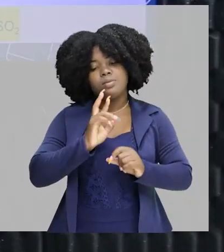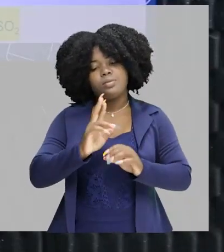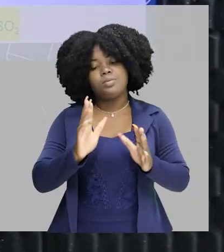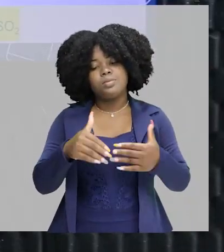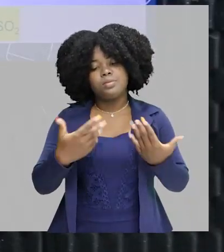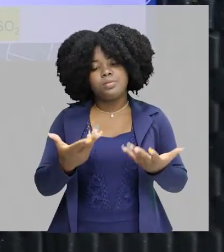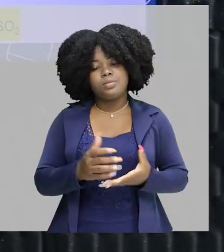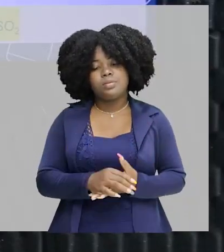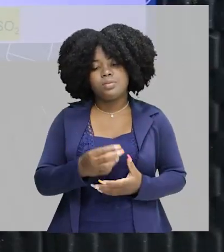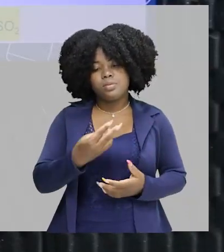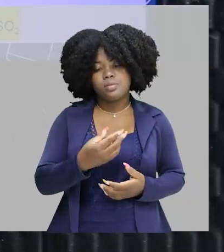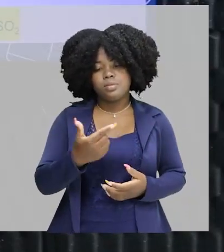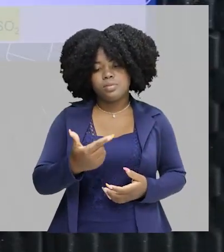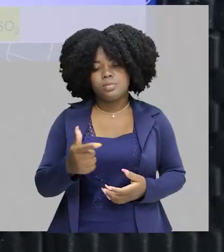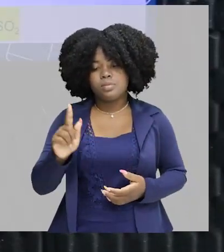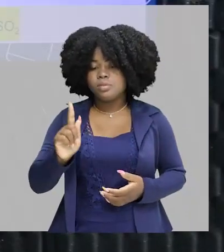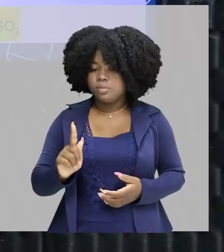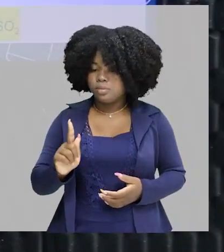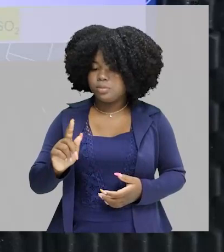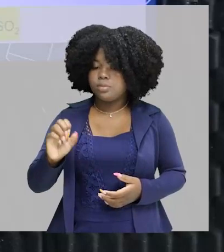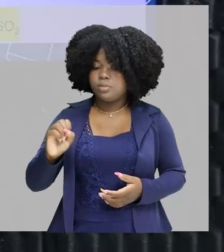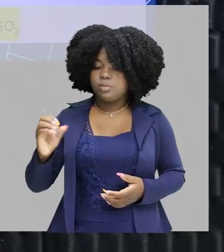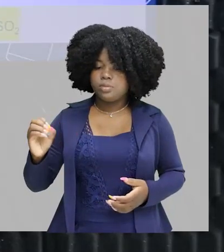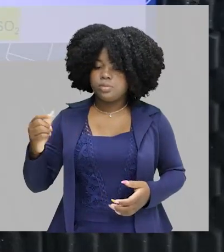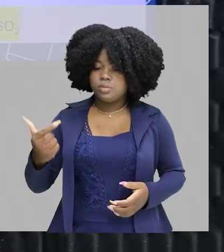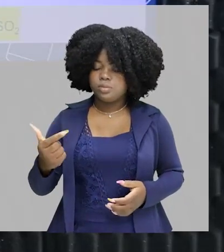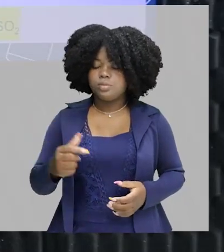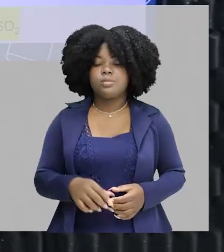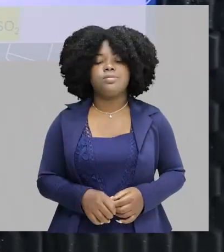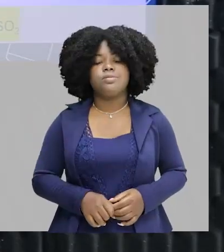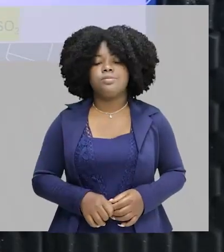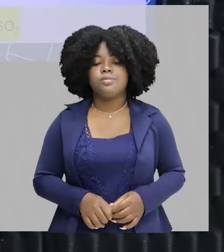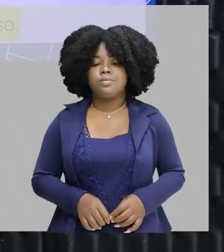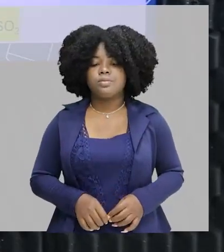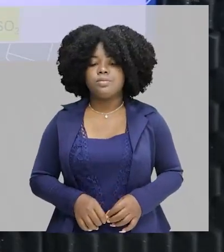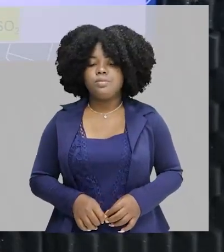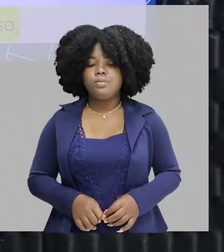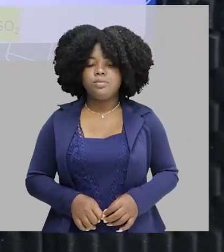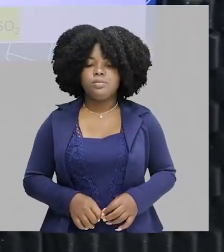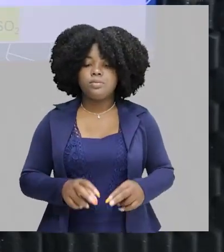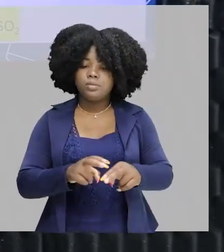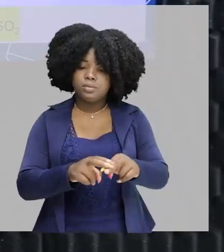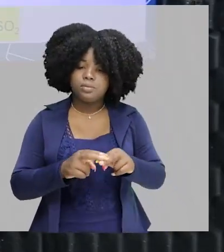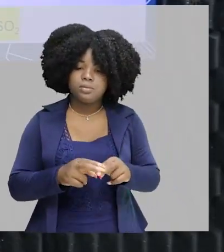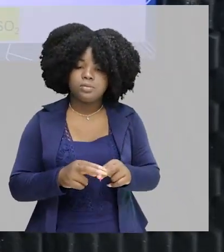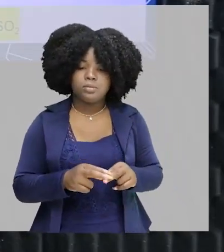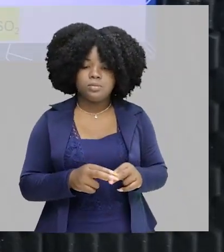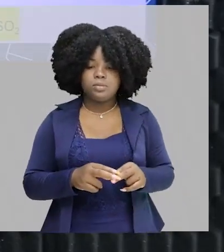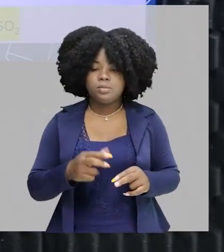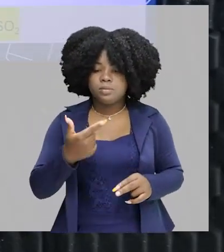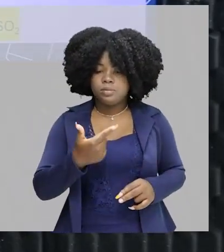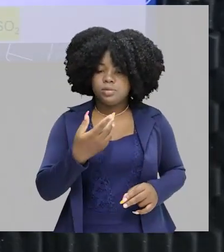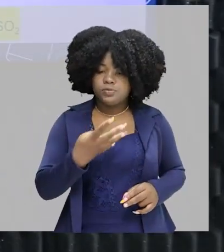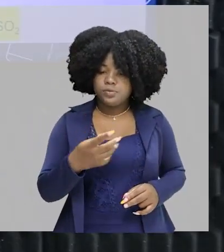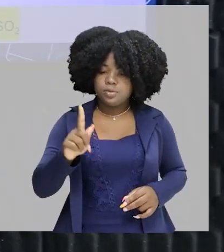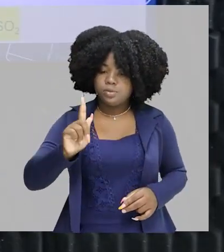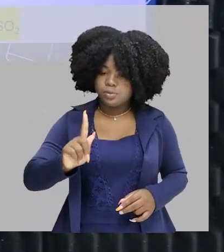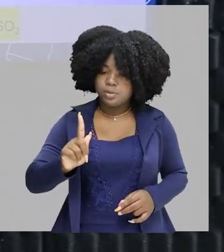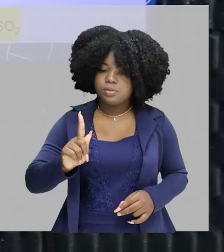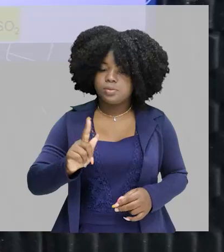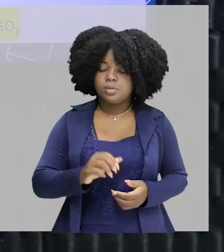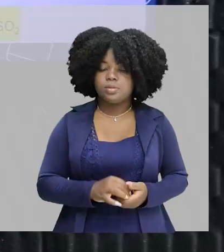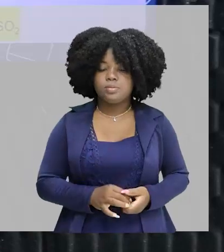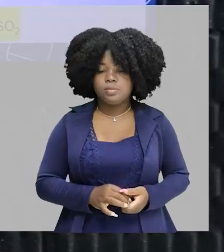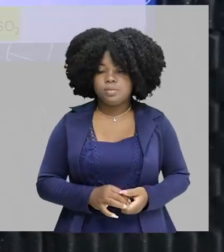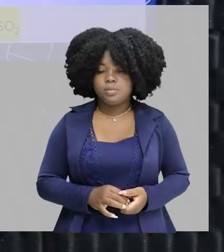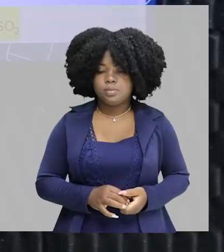resultado, olha só, 32 gramas de SO2. Então, a partir de 24 gramas de